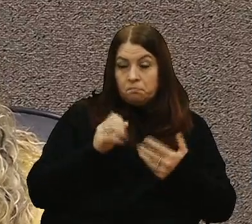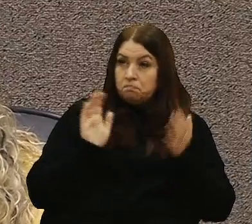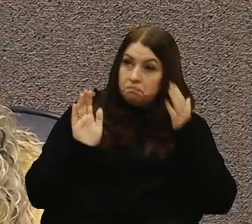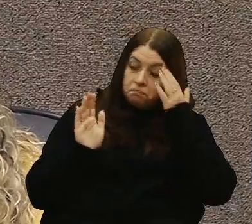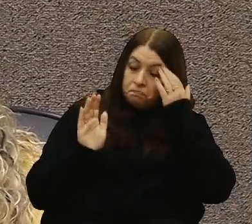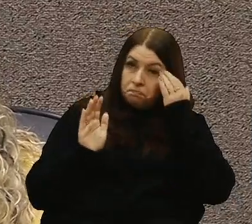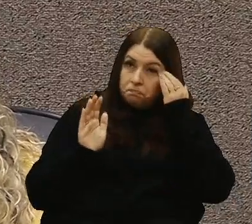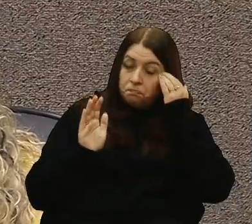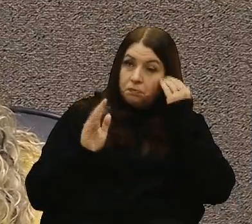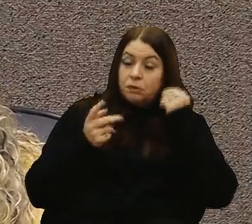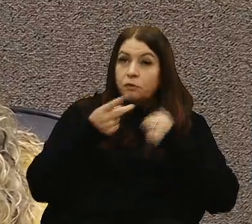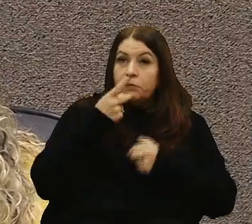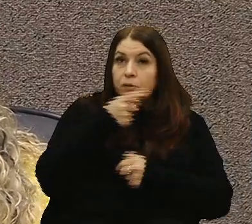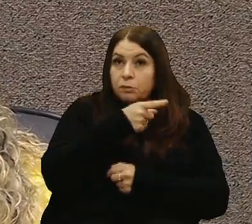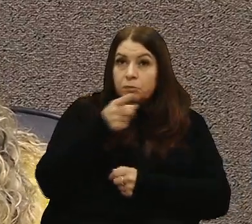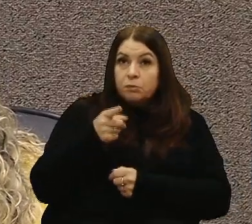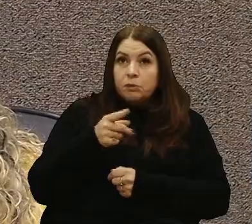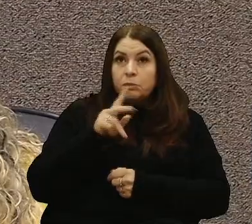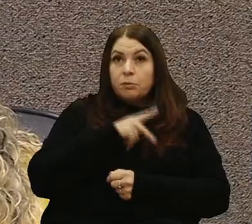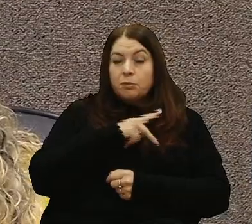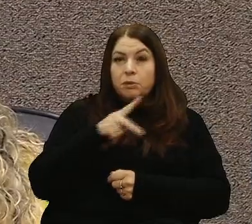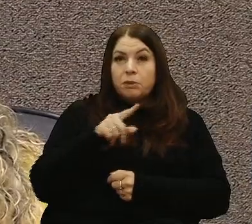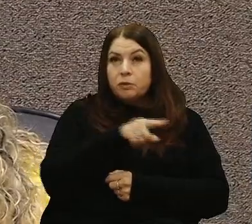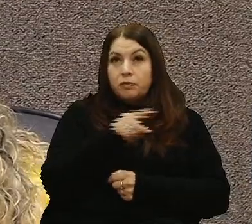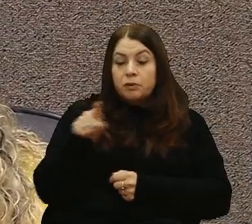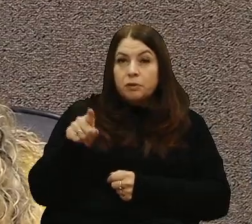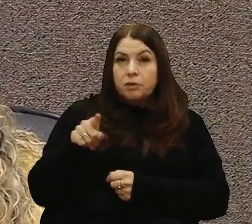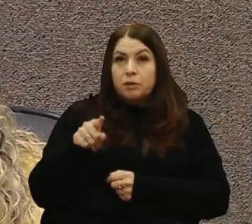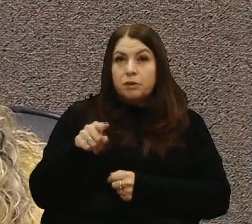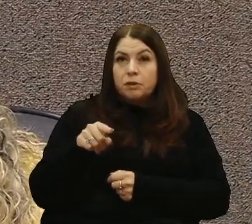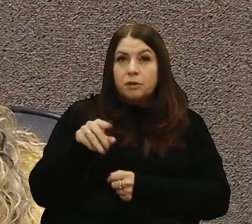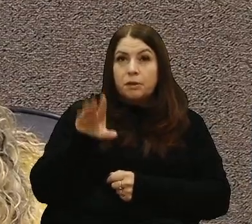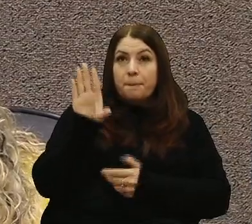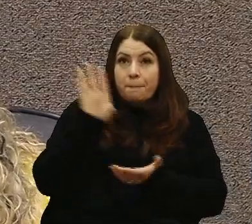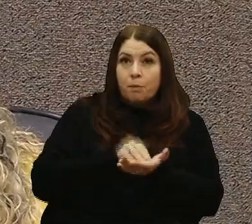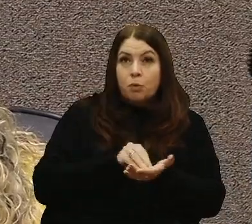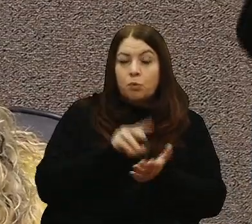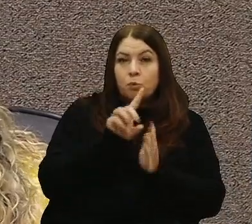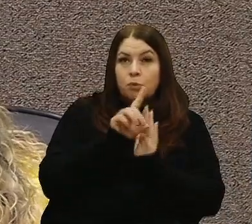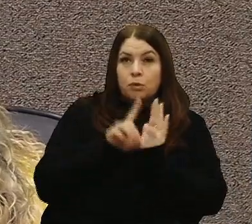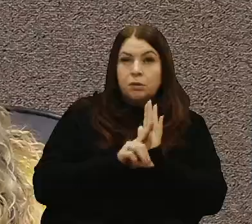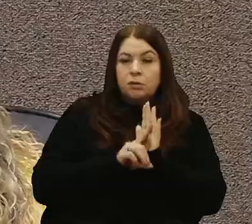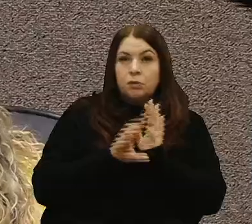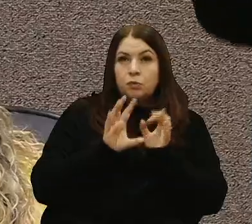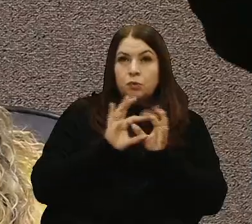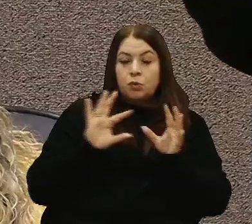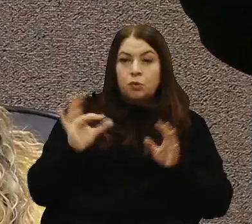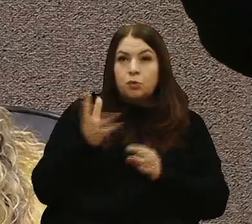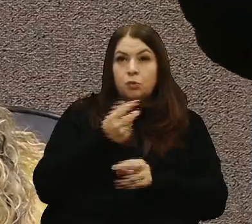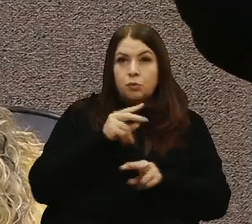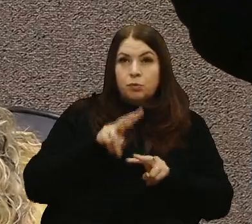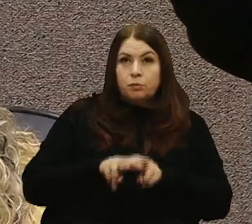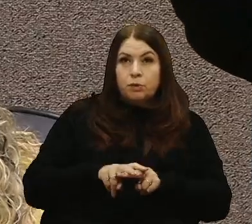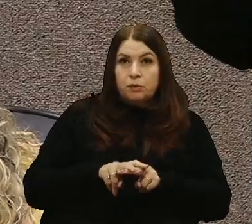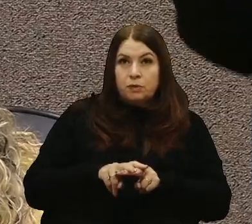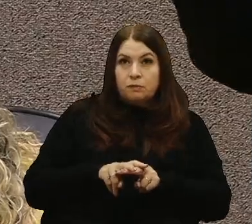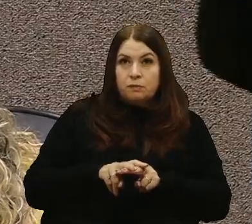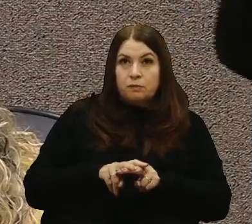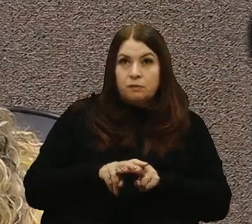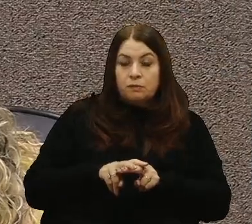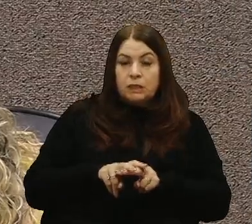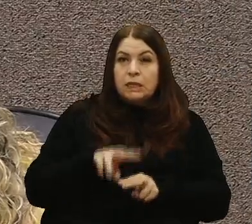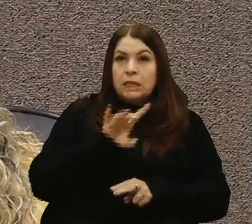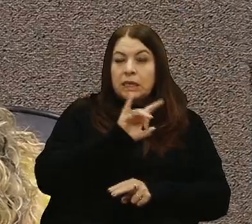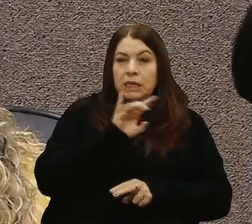olha, eu sugiro que vocês digam para o presidente de vocês lá, baixar um decreto e dizer, ó, soltem todos os presos e